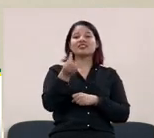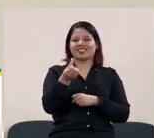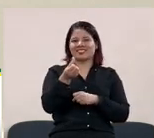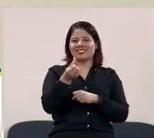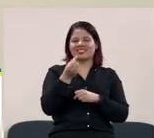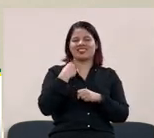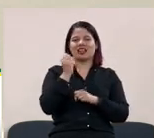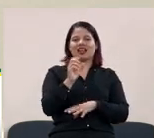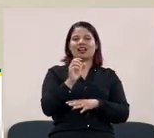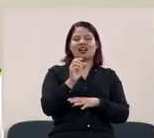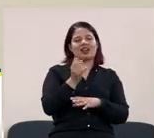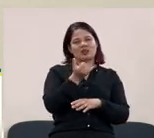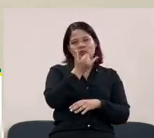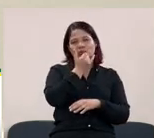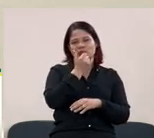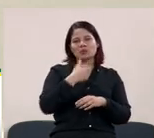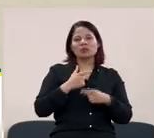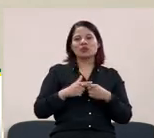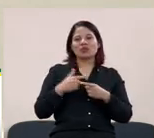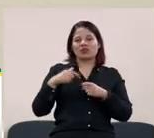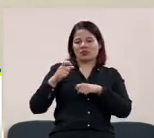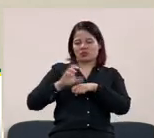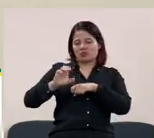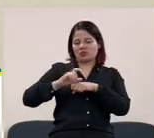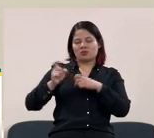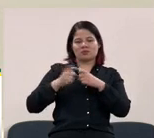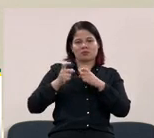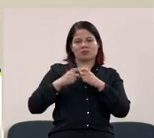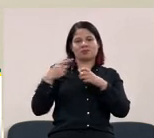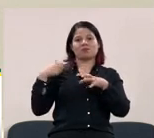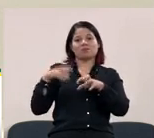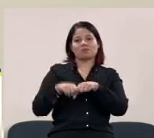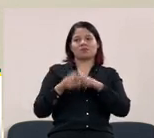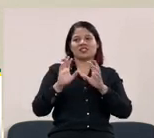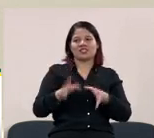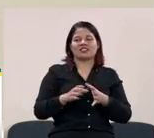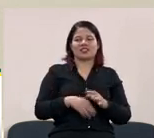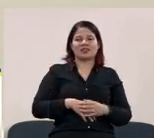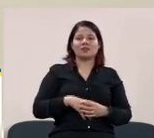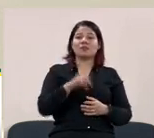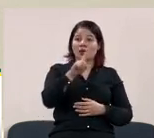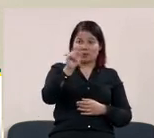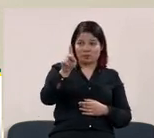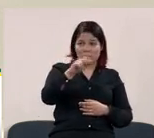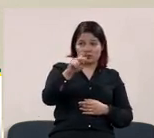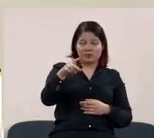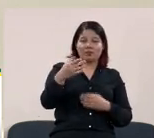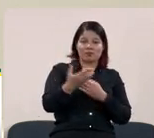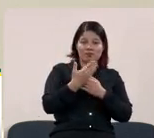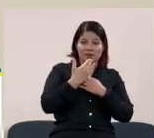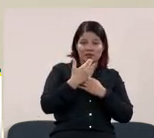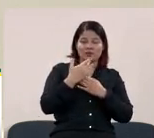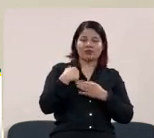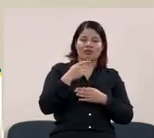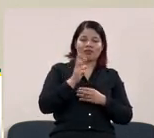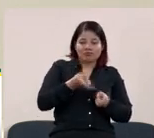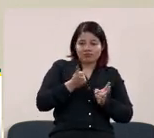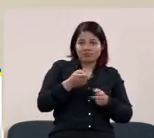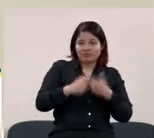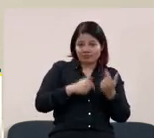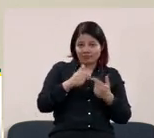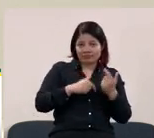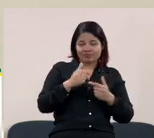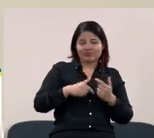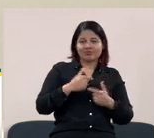professor, médico, não deu para estudar mais 5 anos. A profissão de professor me garantiu me manter lá, apesar de